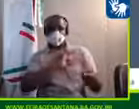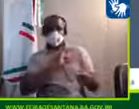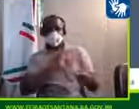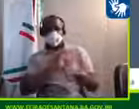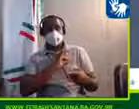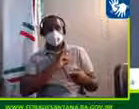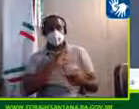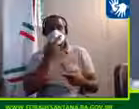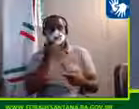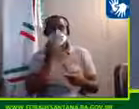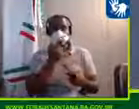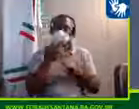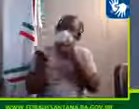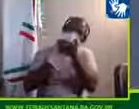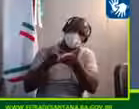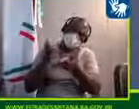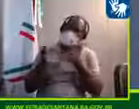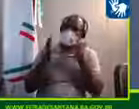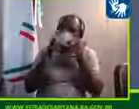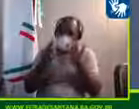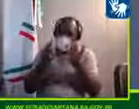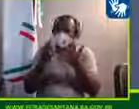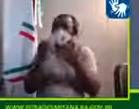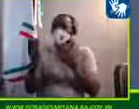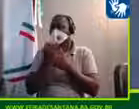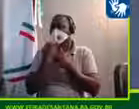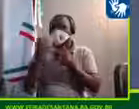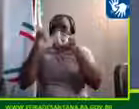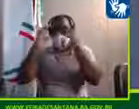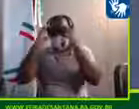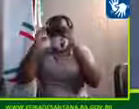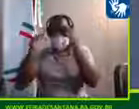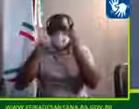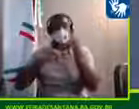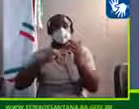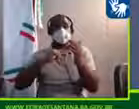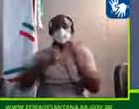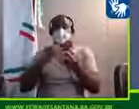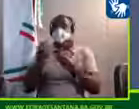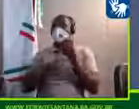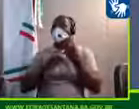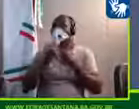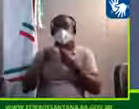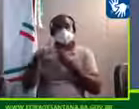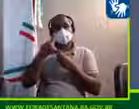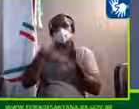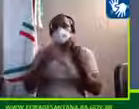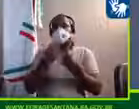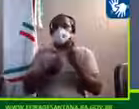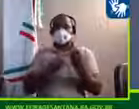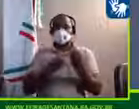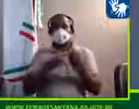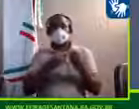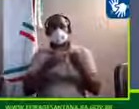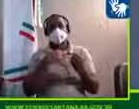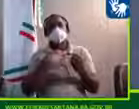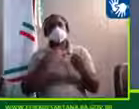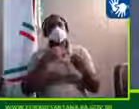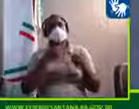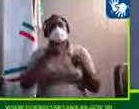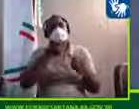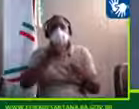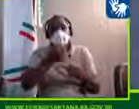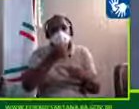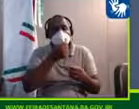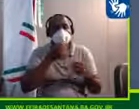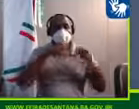é um grande apelo. As pessoas obedecem com uma facilidade enorme. A gente faz vai para a televisão e pede. Parece que entra num vidro e